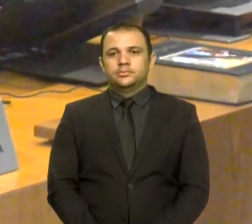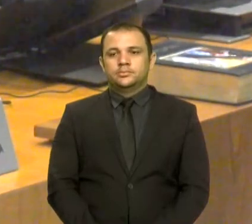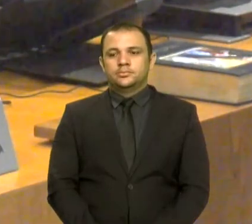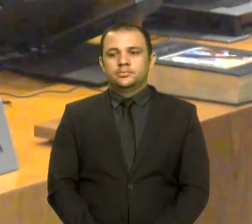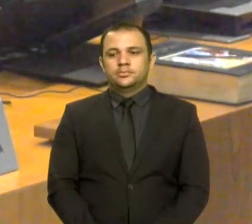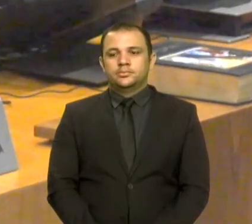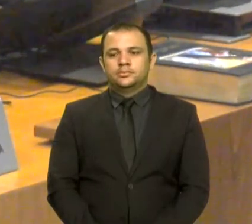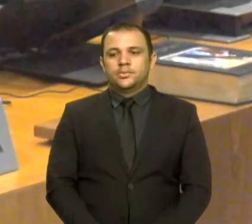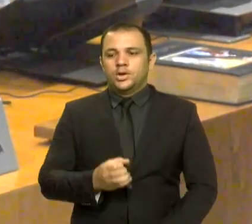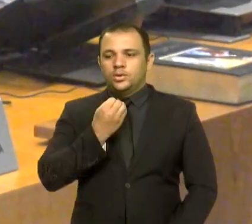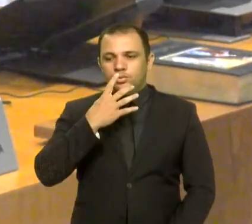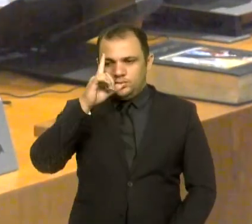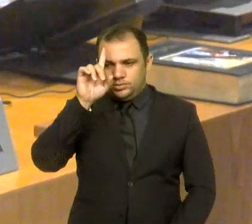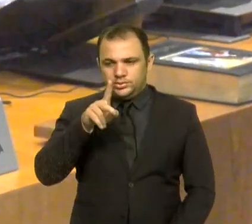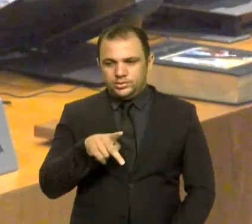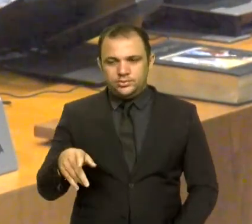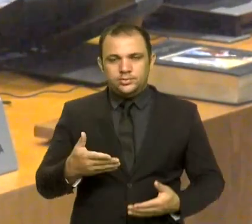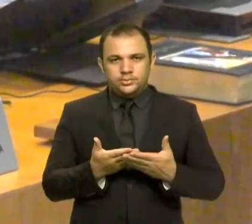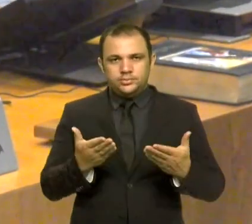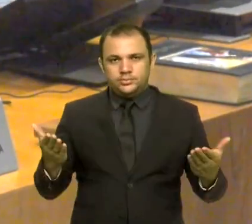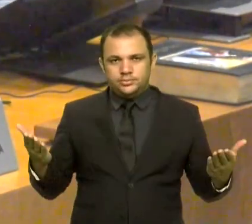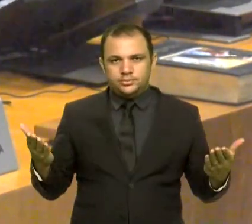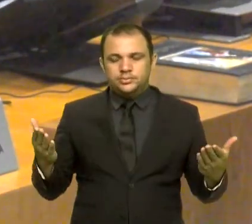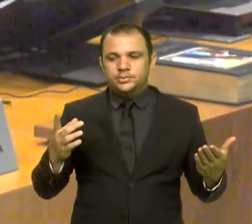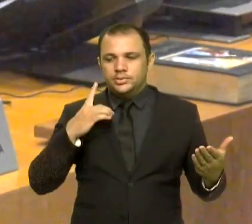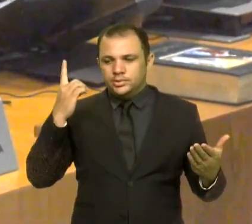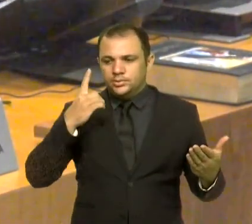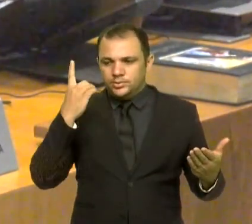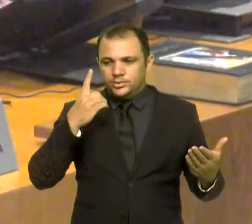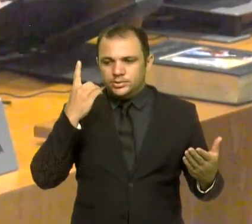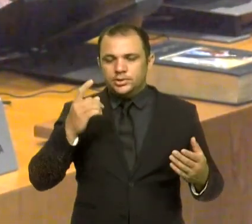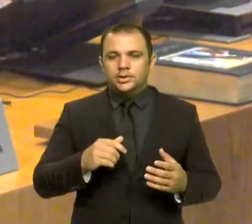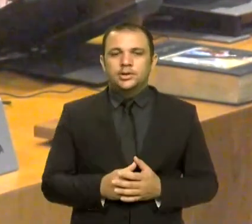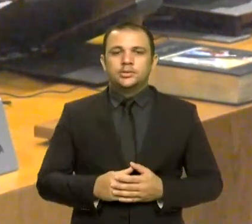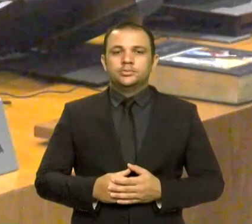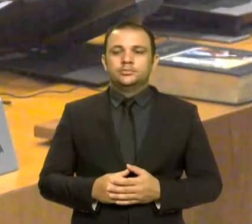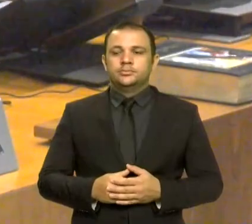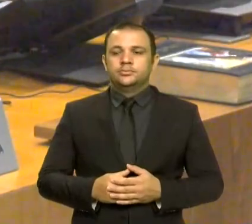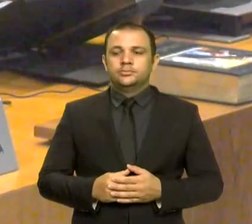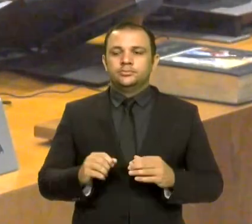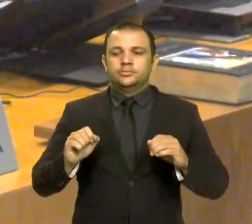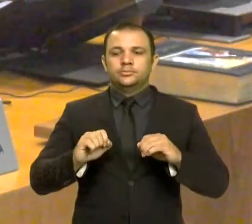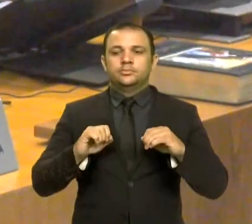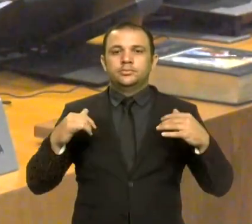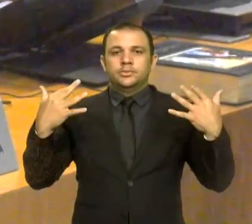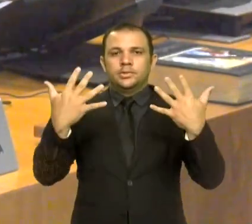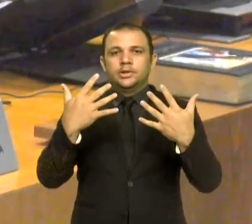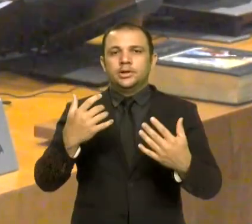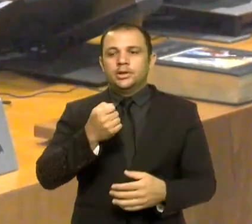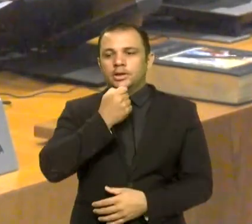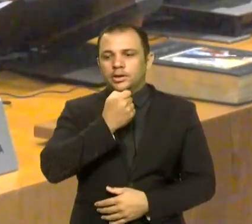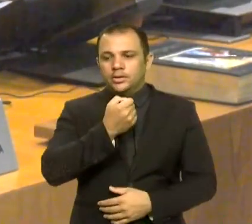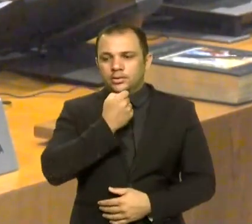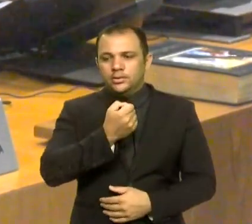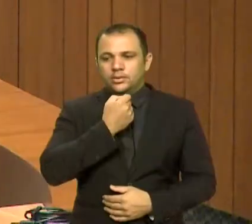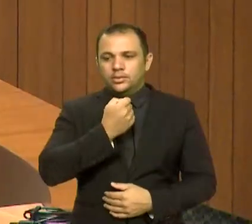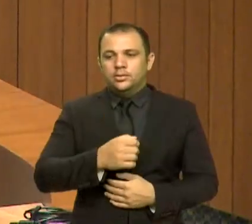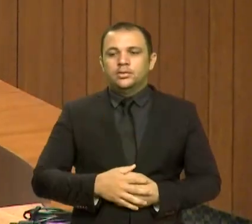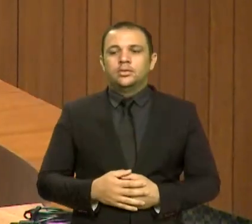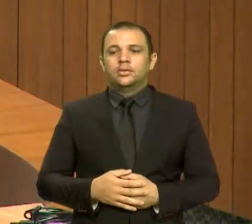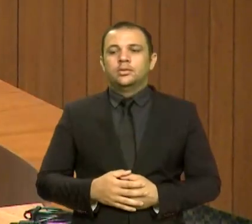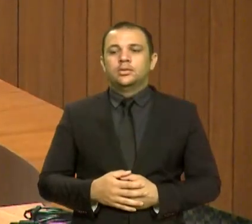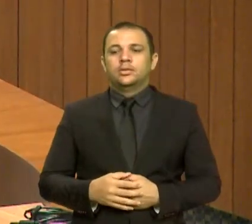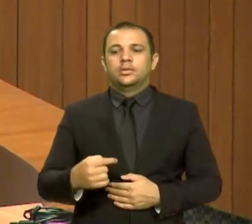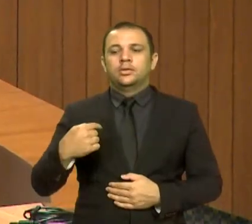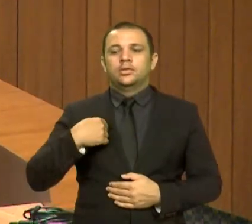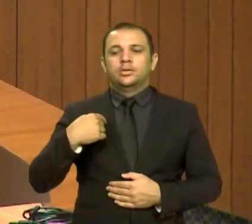Bom dia, presidente. Obrigado. Bom dia a todos os deputados, colegas parlamentares, tribuna, imprensa, todos os presentes. É, não